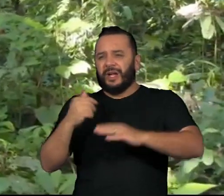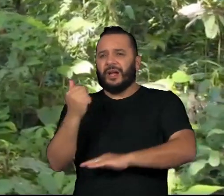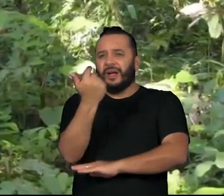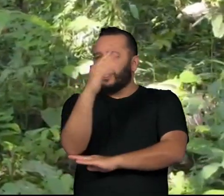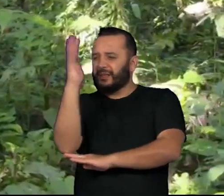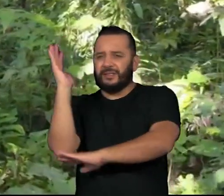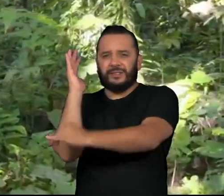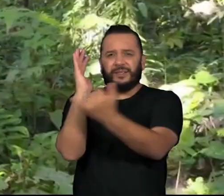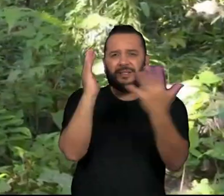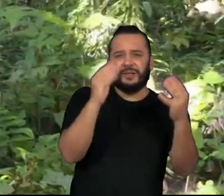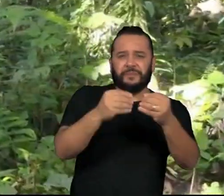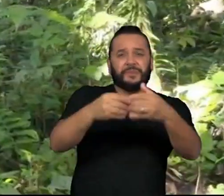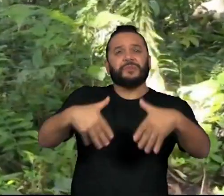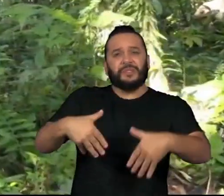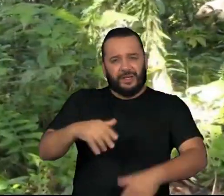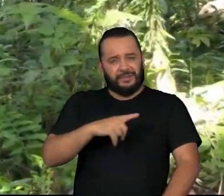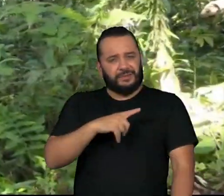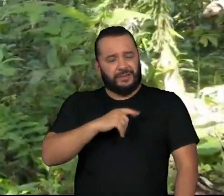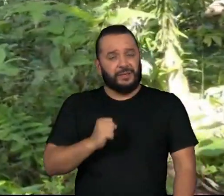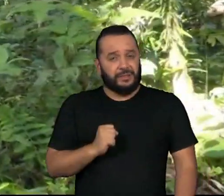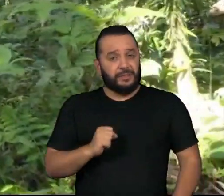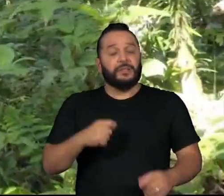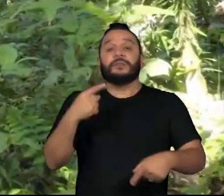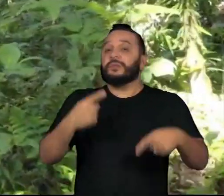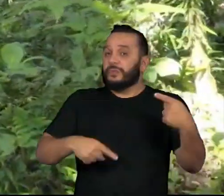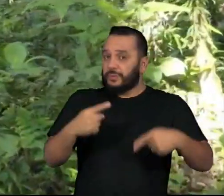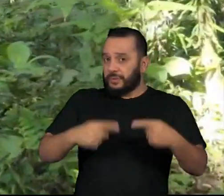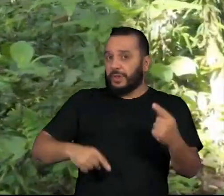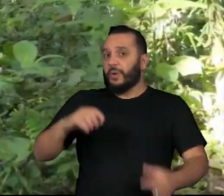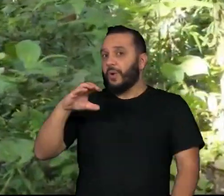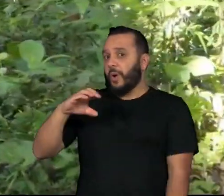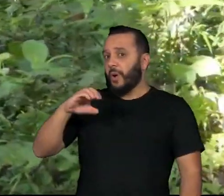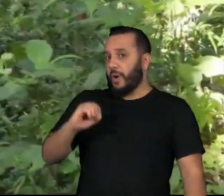Tudo isso estará em discussão na COP27, a